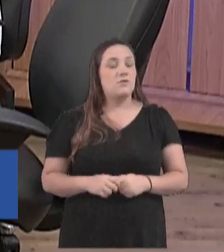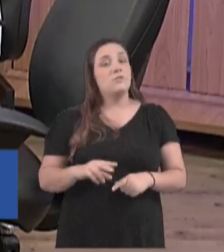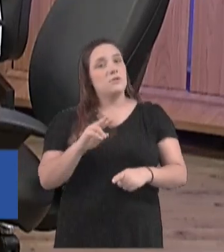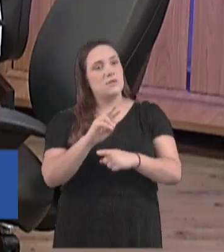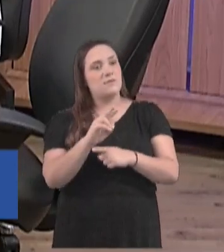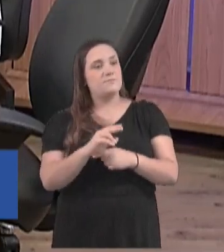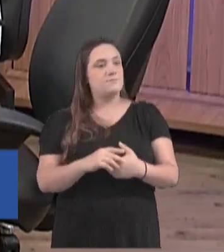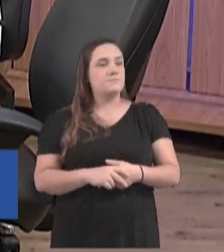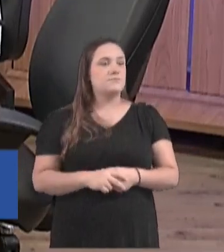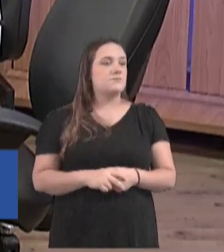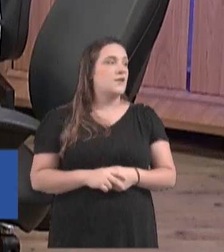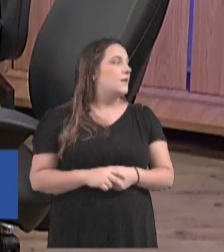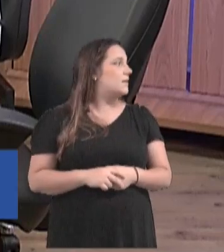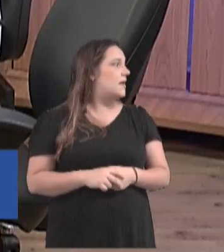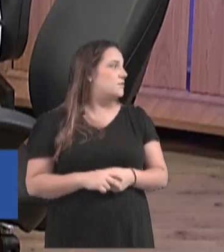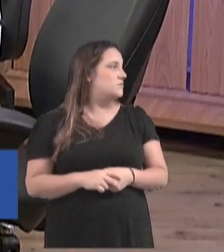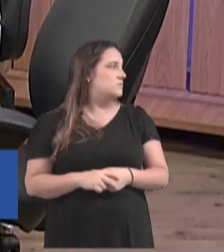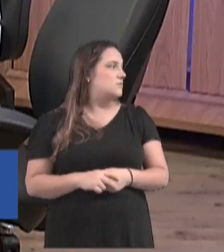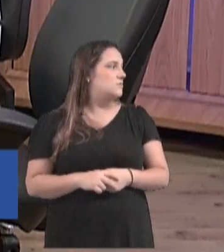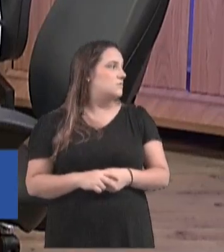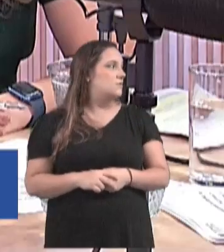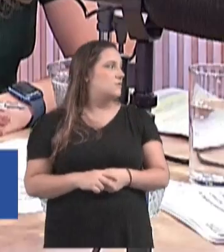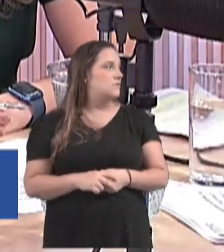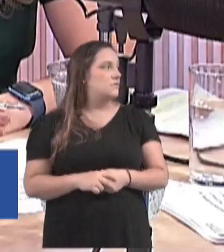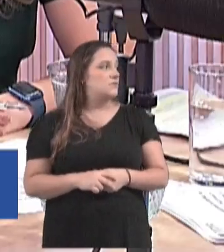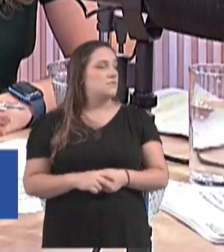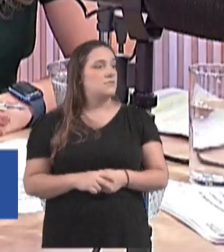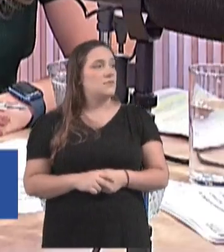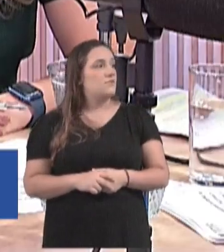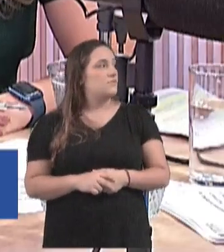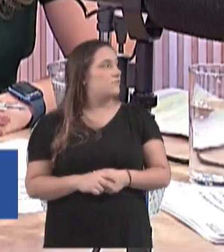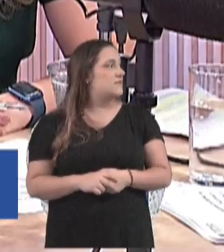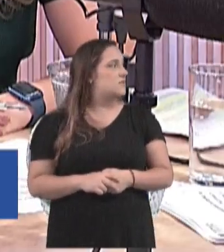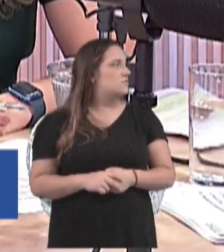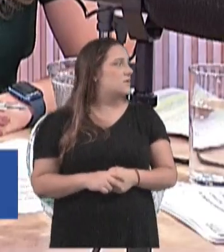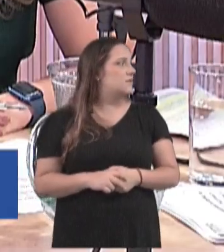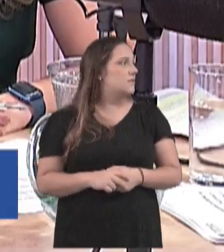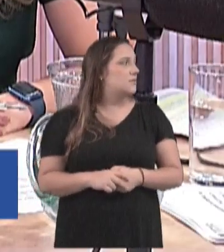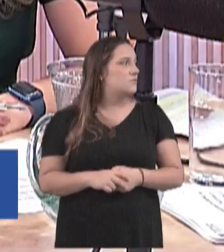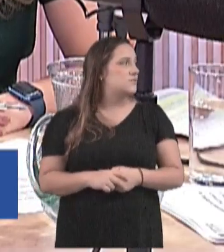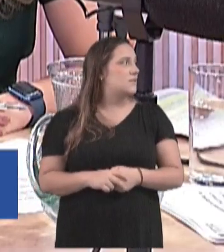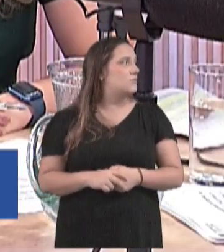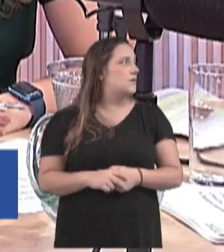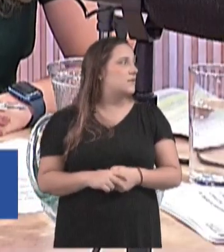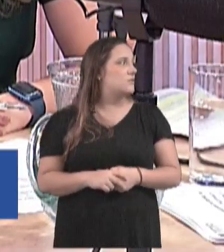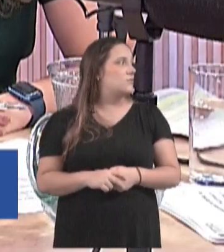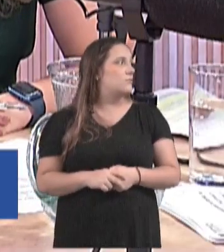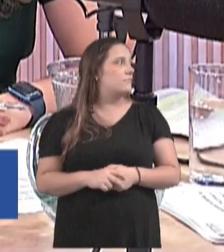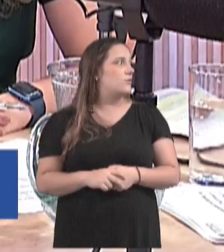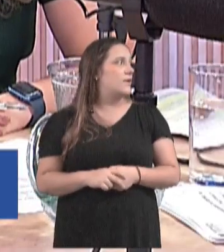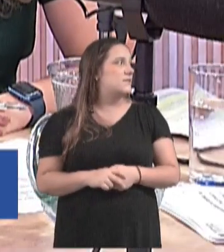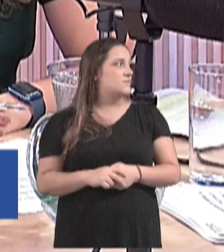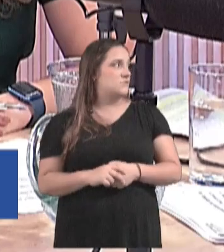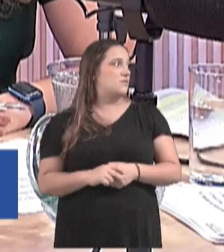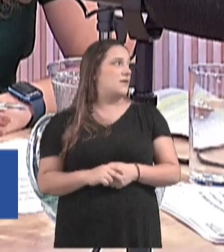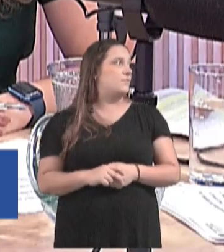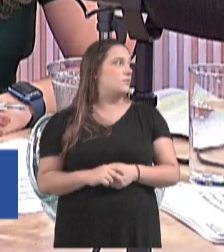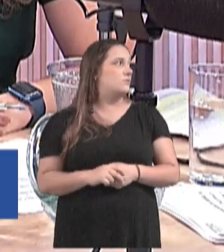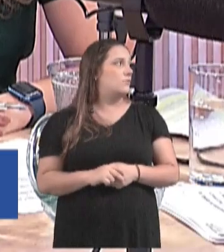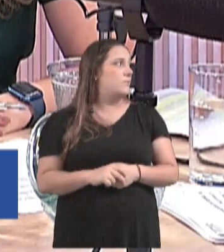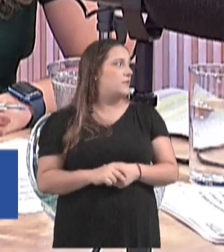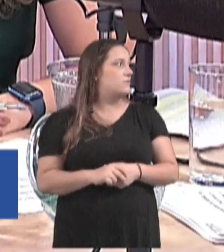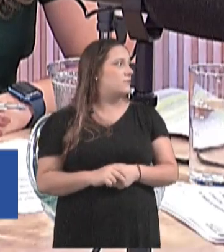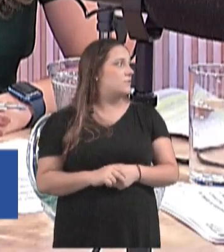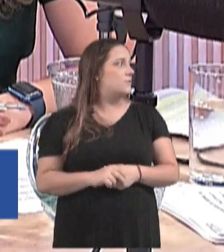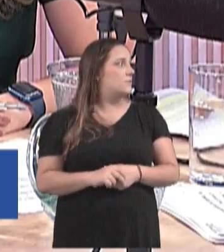rios? Então, o maior desafio que a gente vê é que a gente trabalha com um número muito